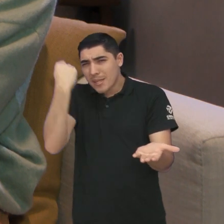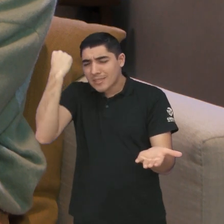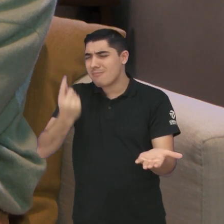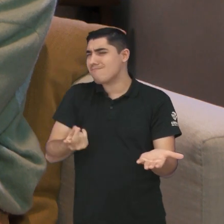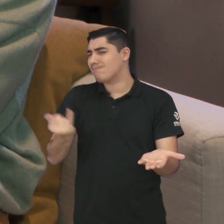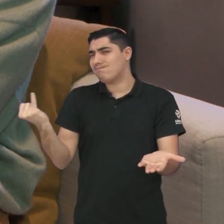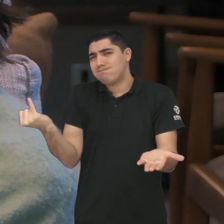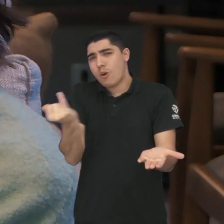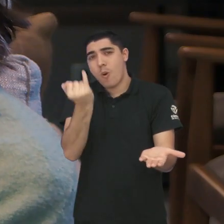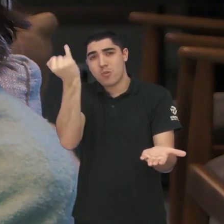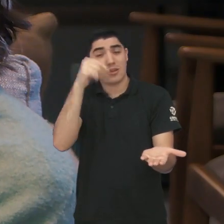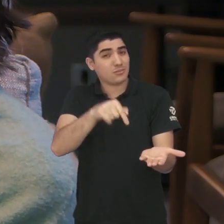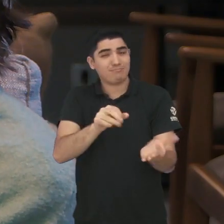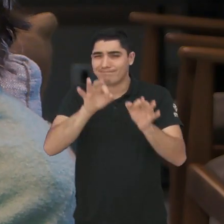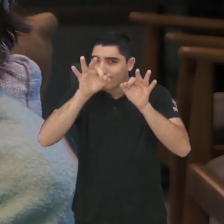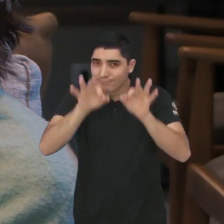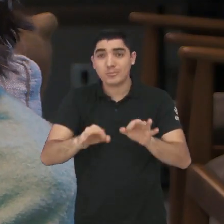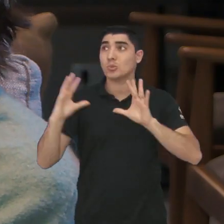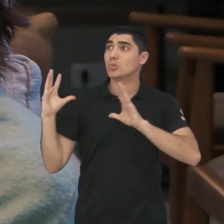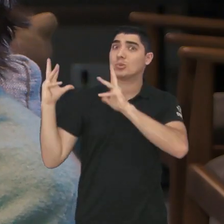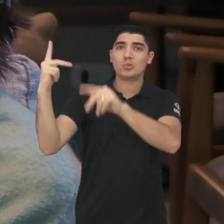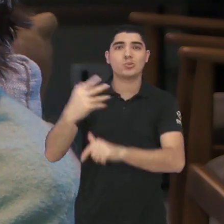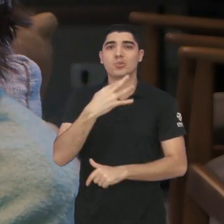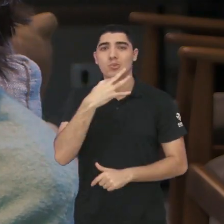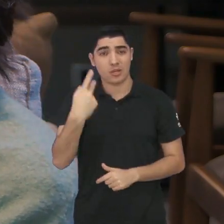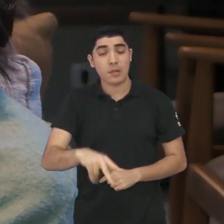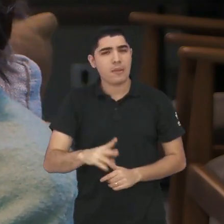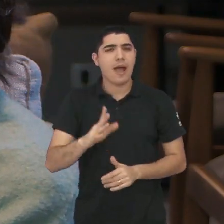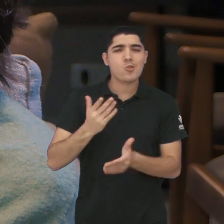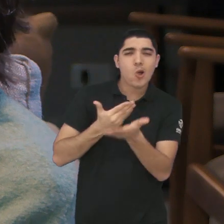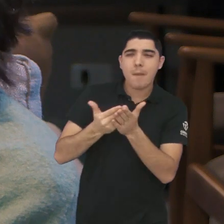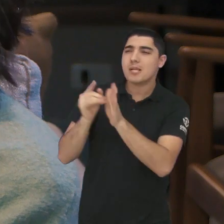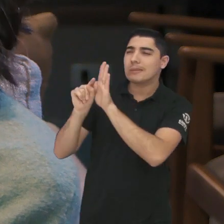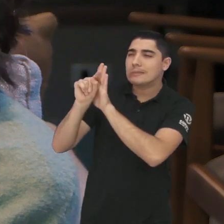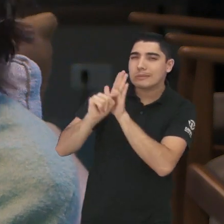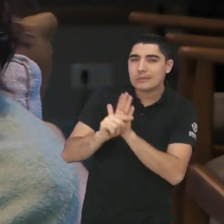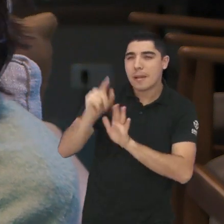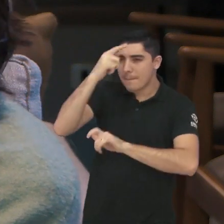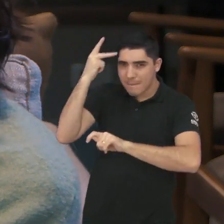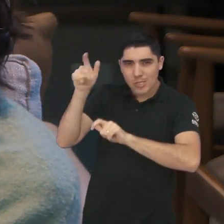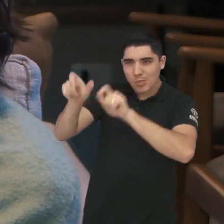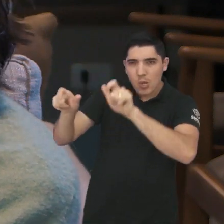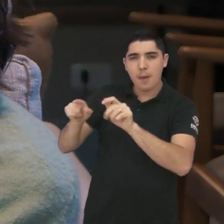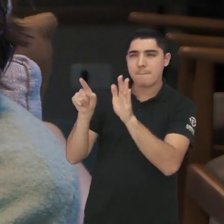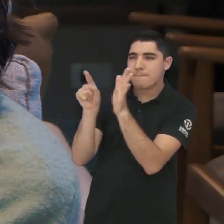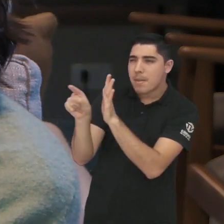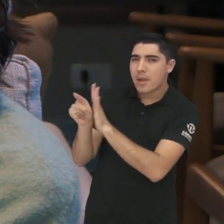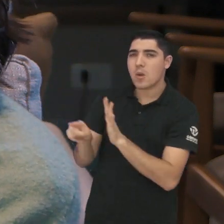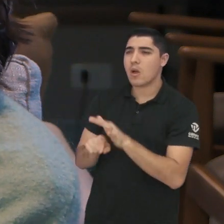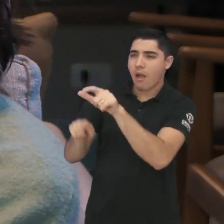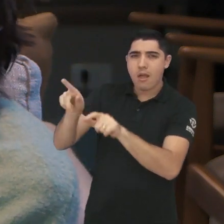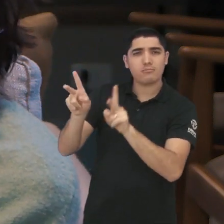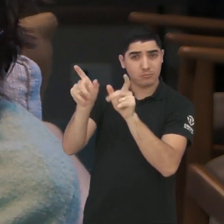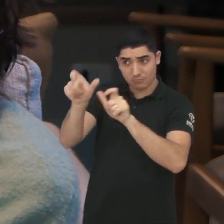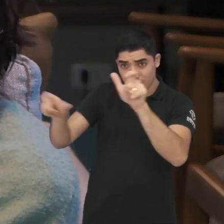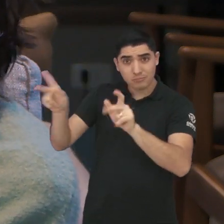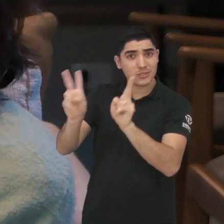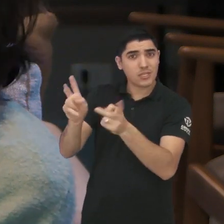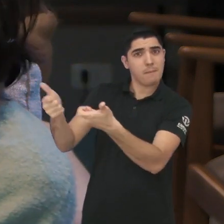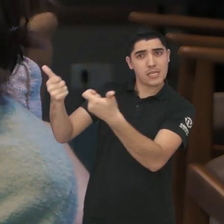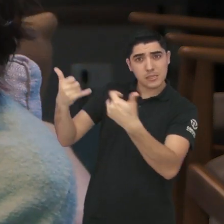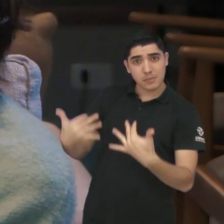tanto tempo, né? Mas quando a gente entrevista as pessoas que viveram essa época, que podem falar sobre ela, elas falam que a